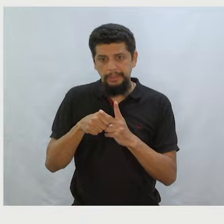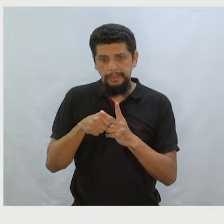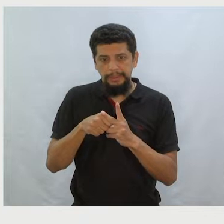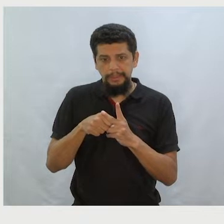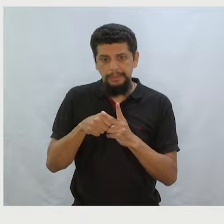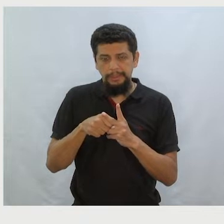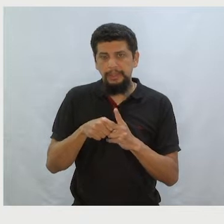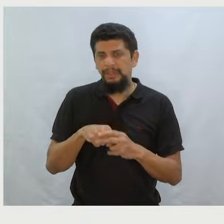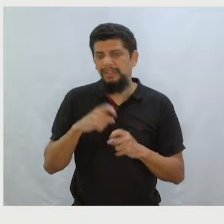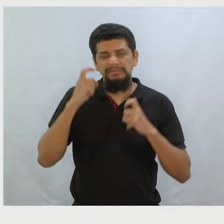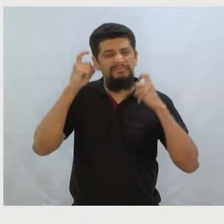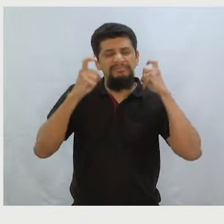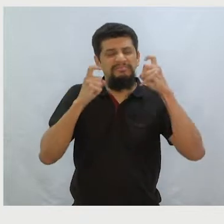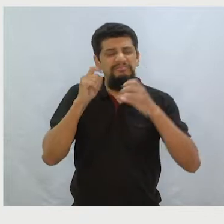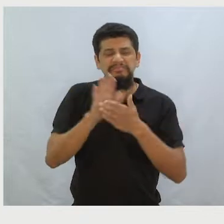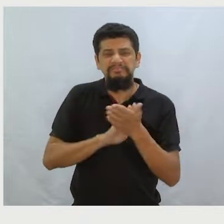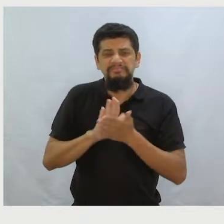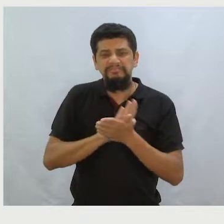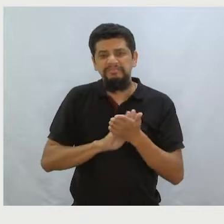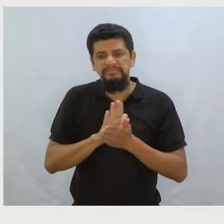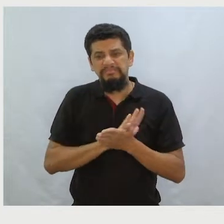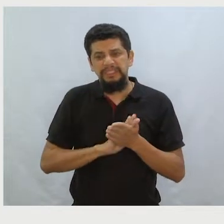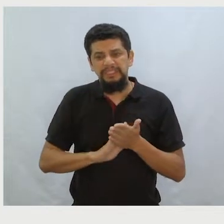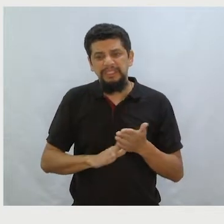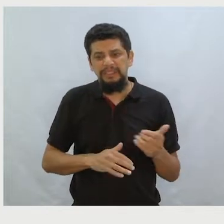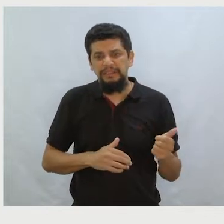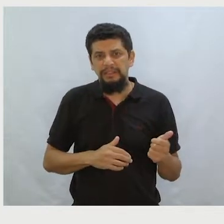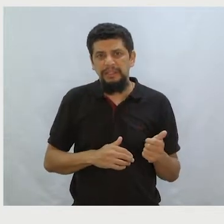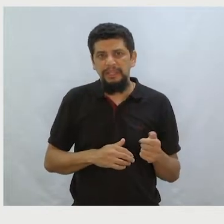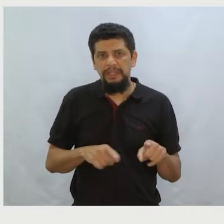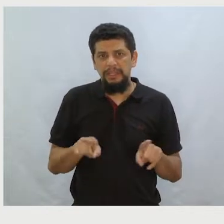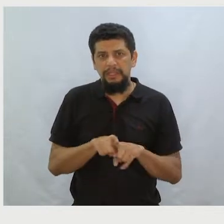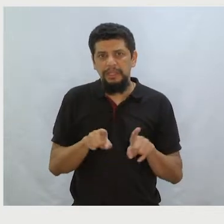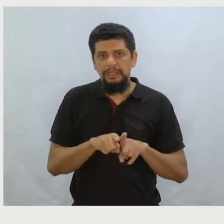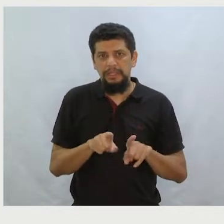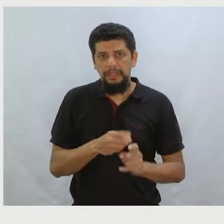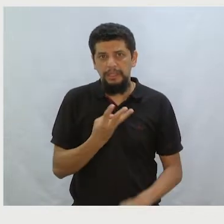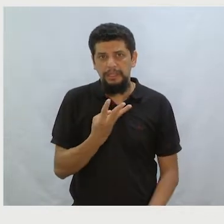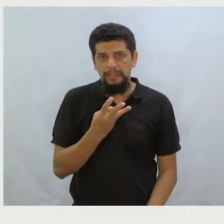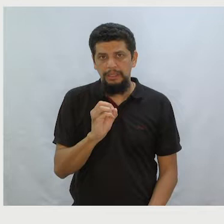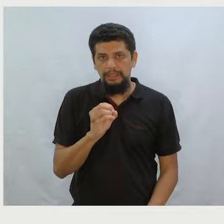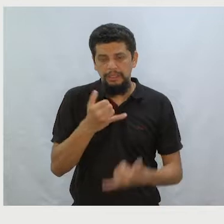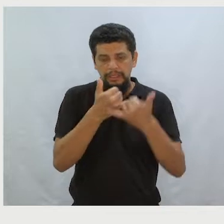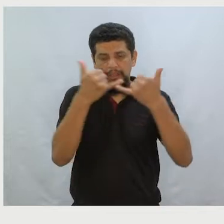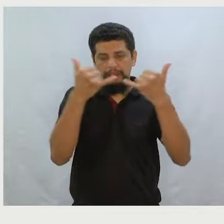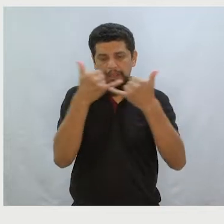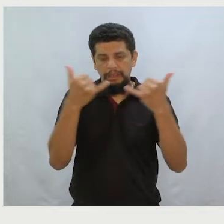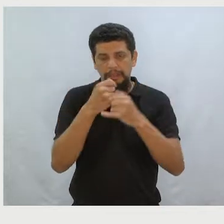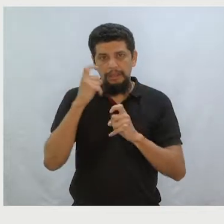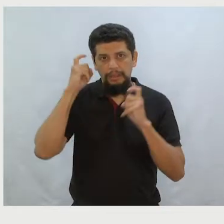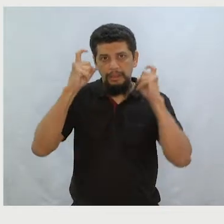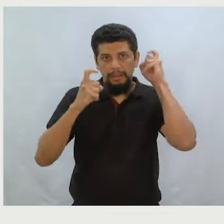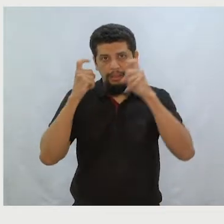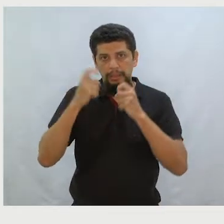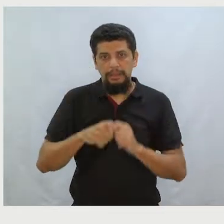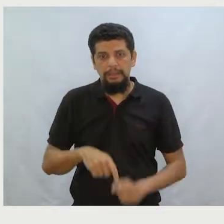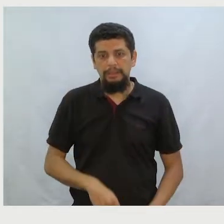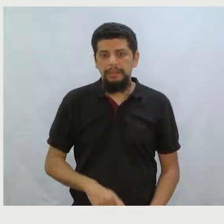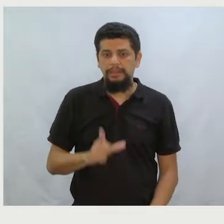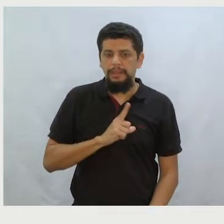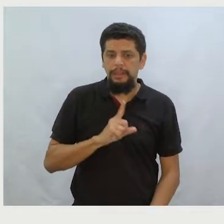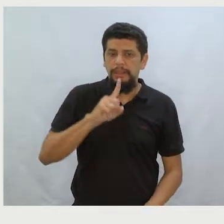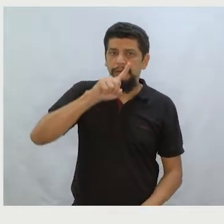de despreocupa estavam prestes a virar 30 linhas de preocupações com